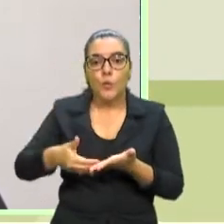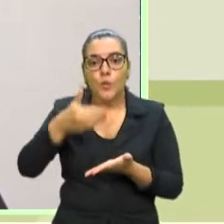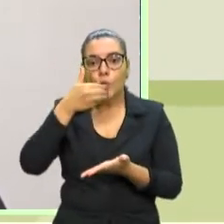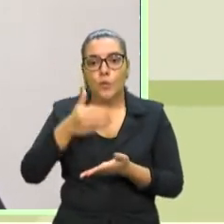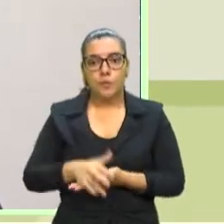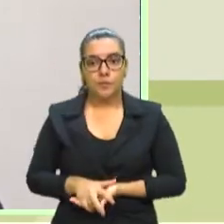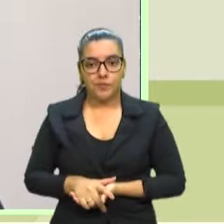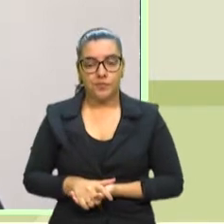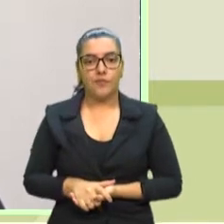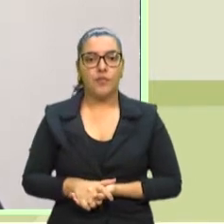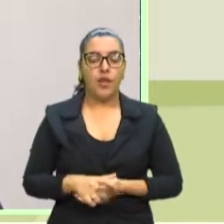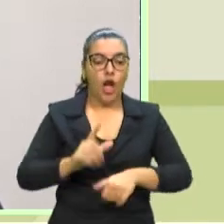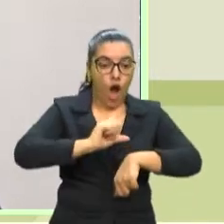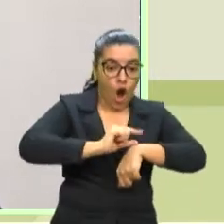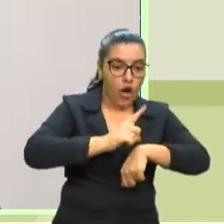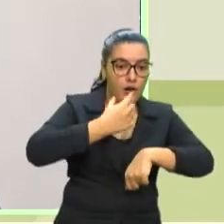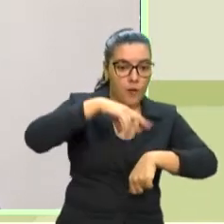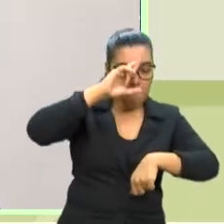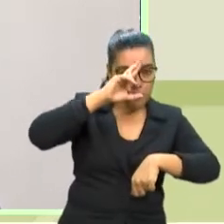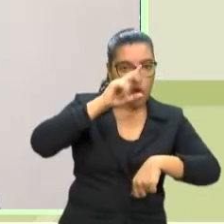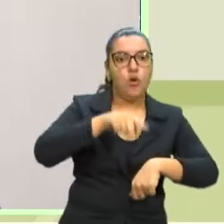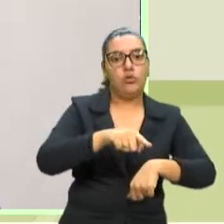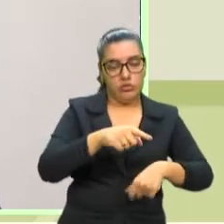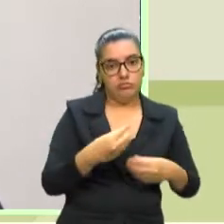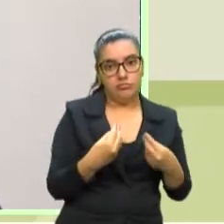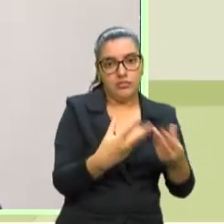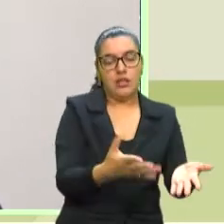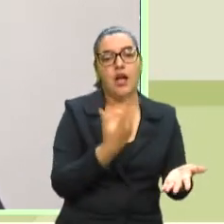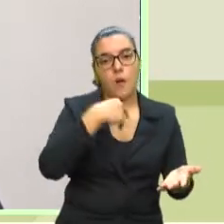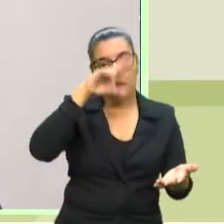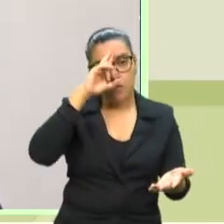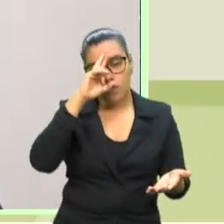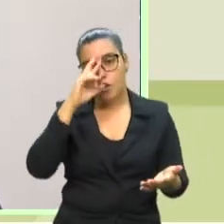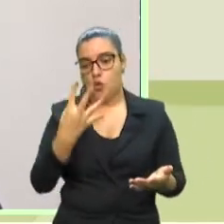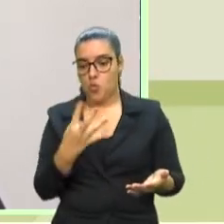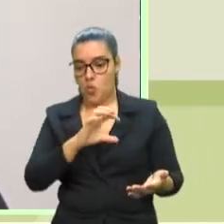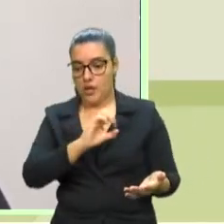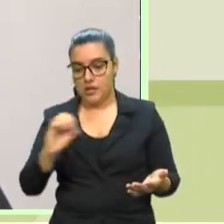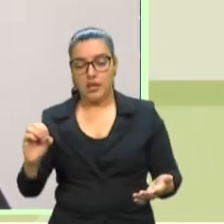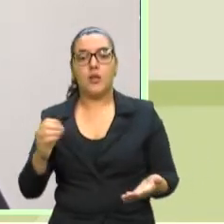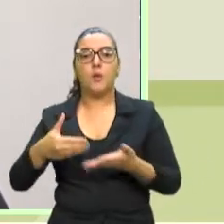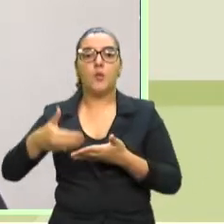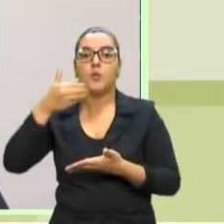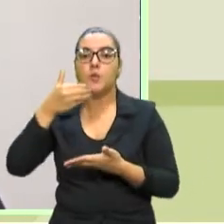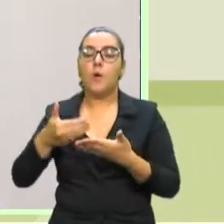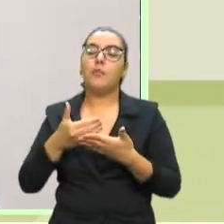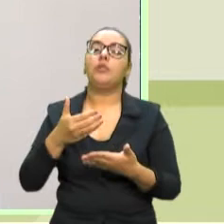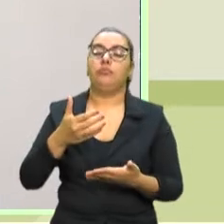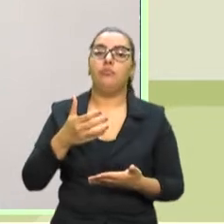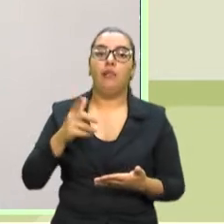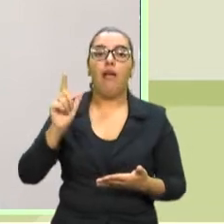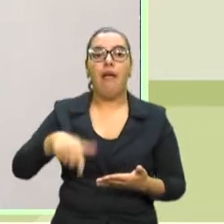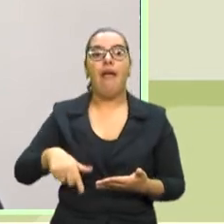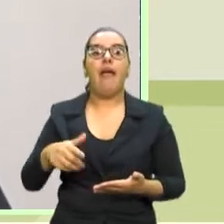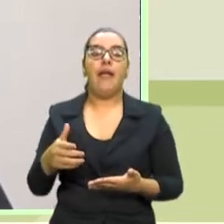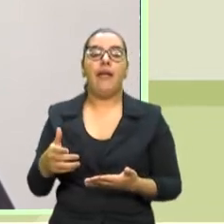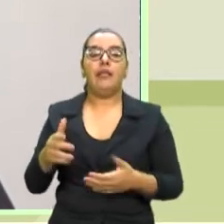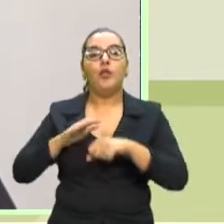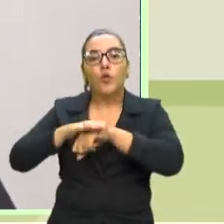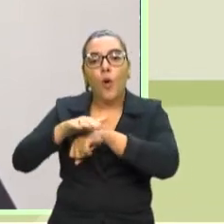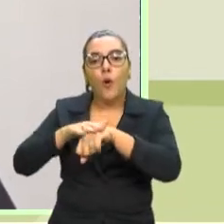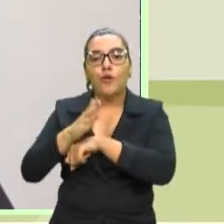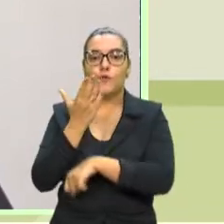no horário do almoço e 400 sopas no horário da merenda para o jantar. E tivemos que ir para 2.000 e